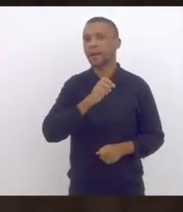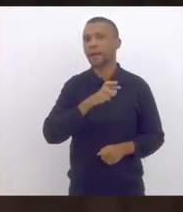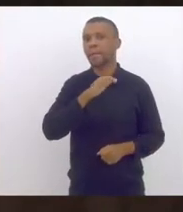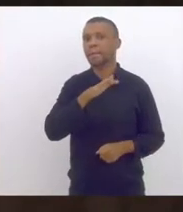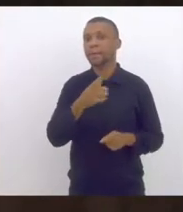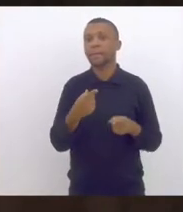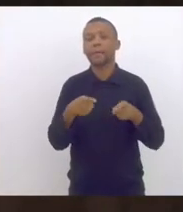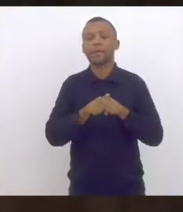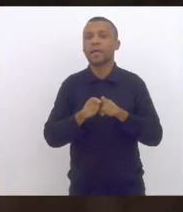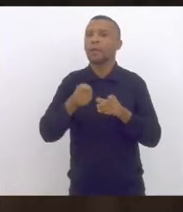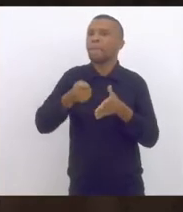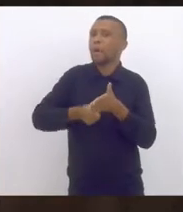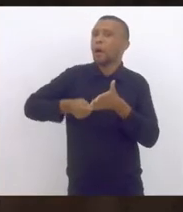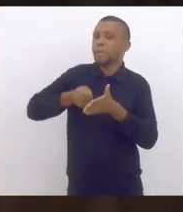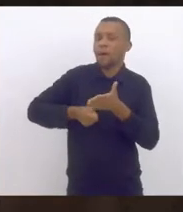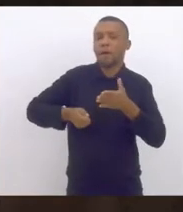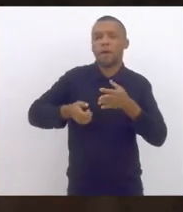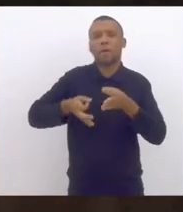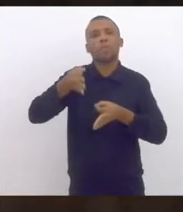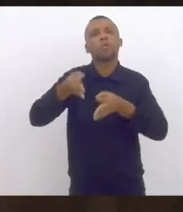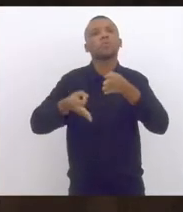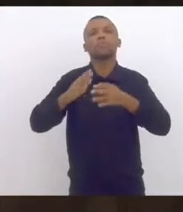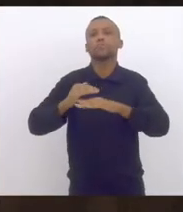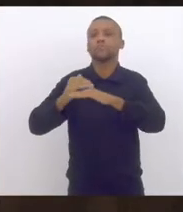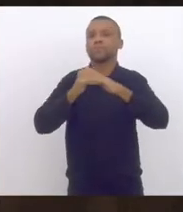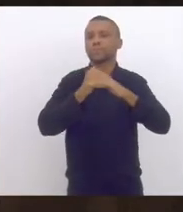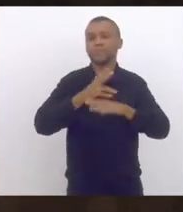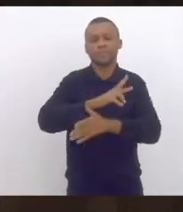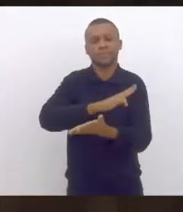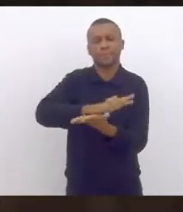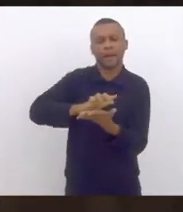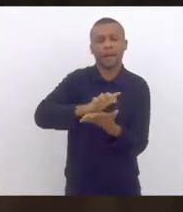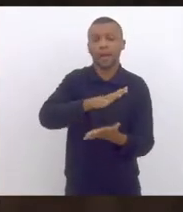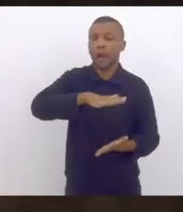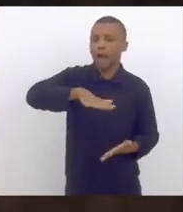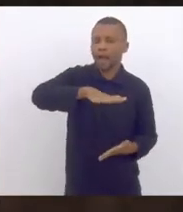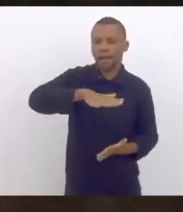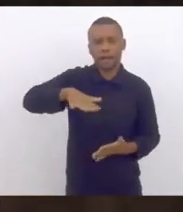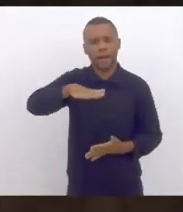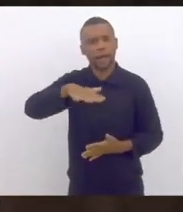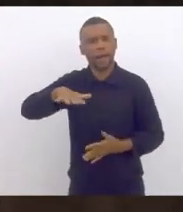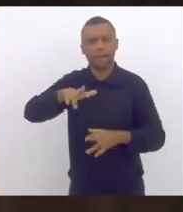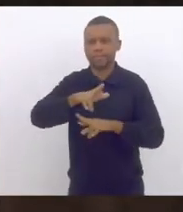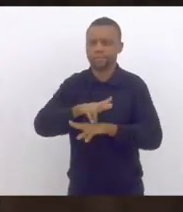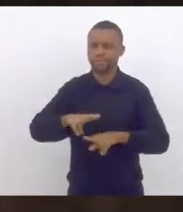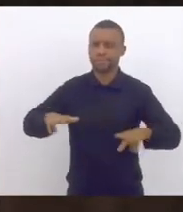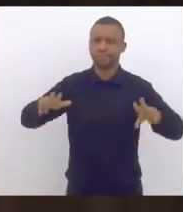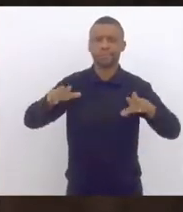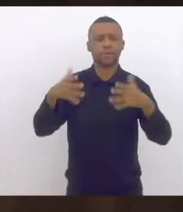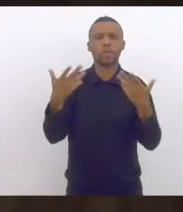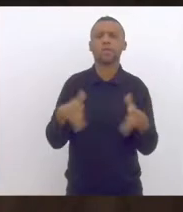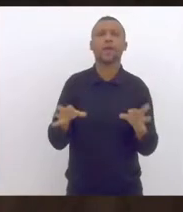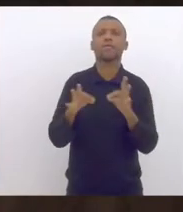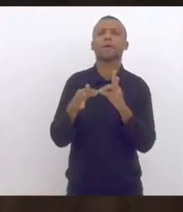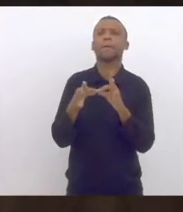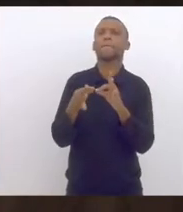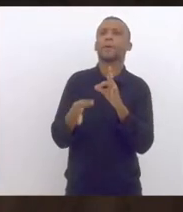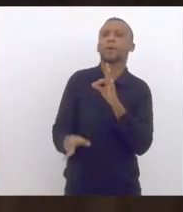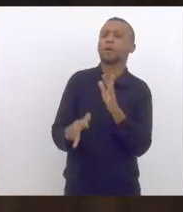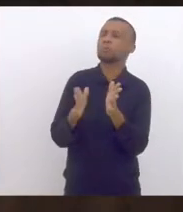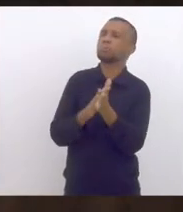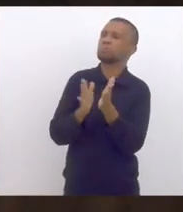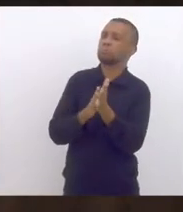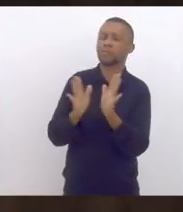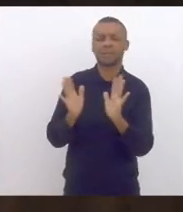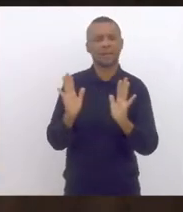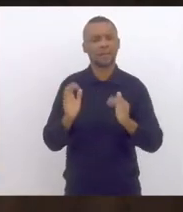da luta por justiça em diferentes frentes, em diferentes âmbitos. Então, eu não vou me alongar nos elogios, só